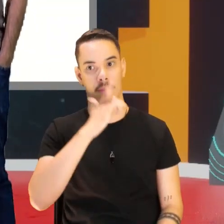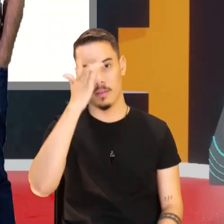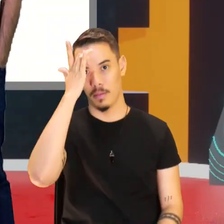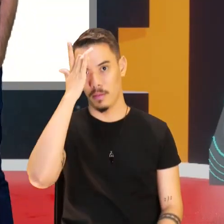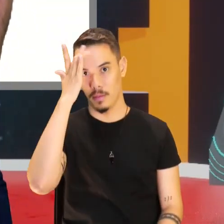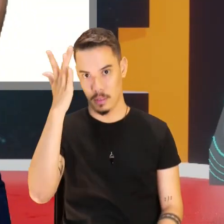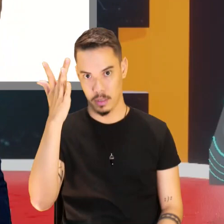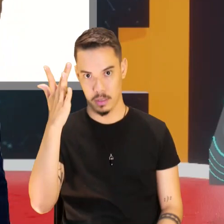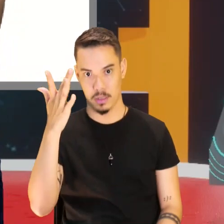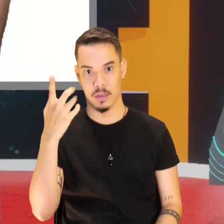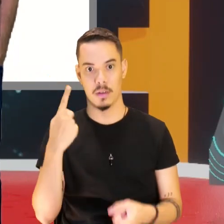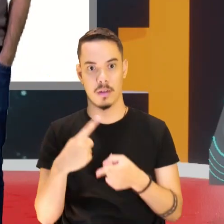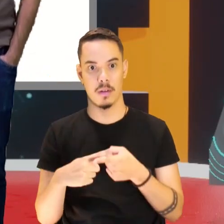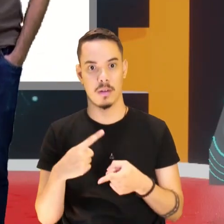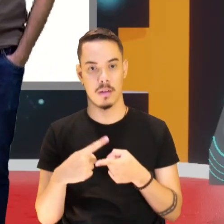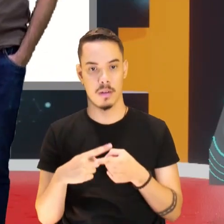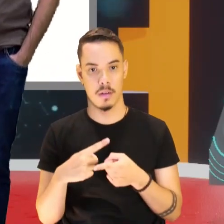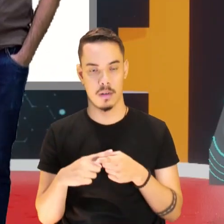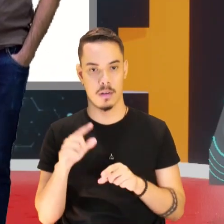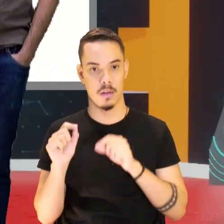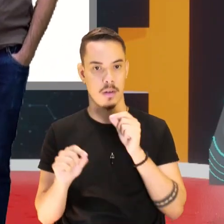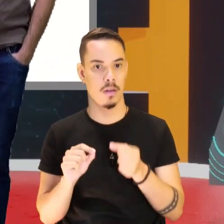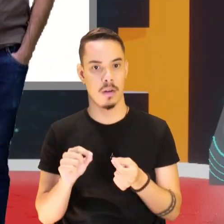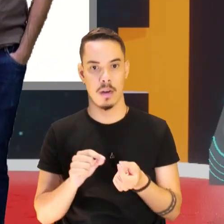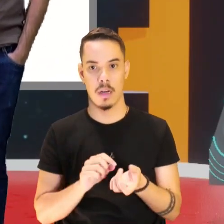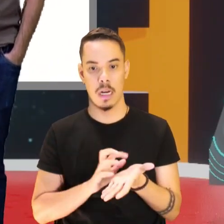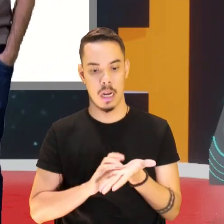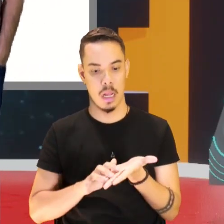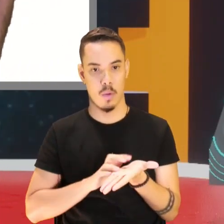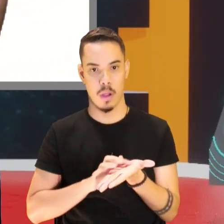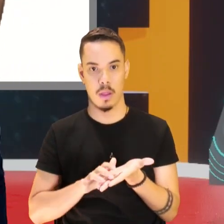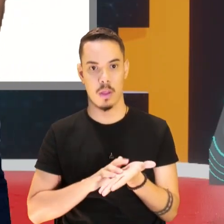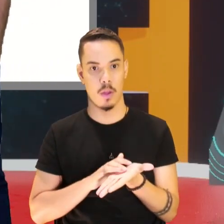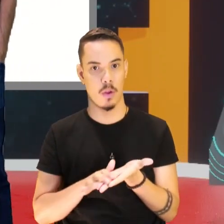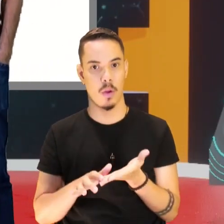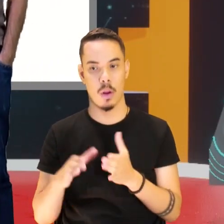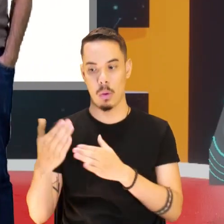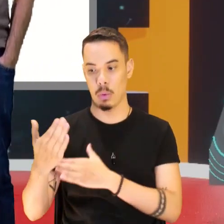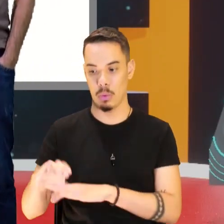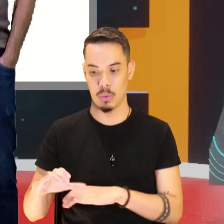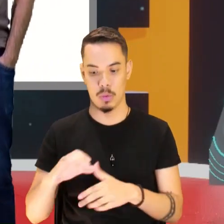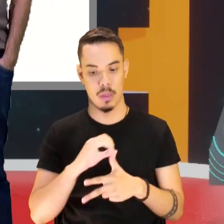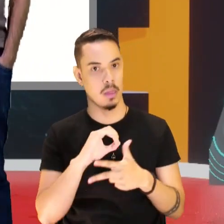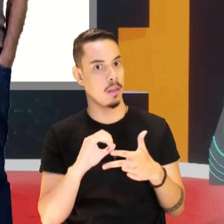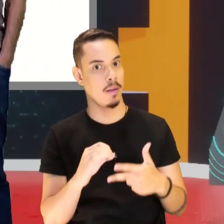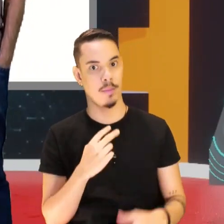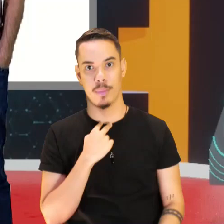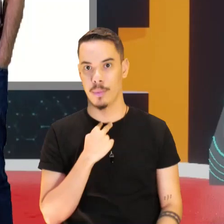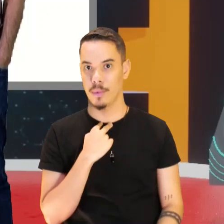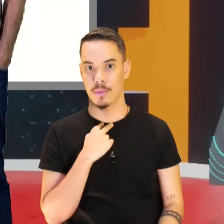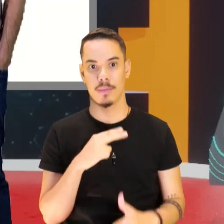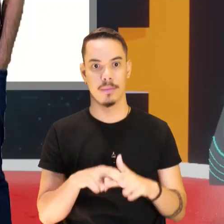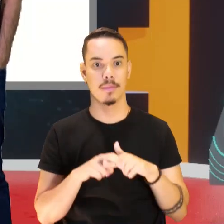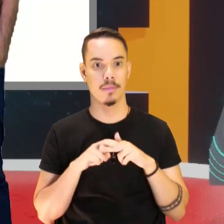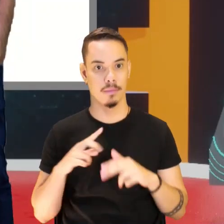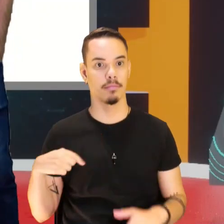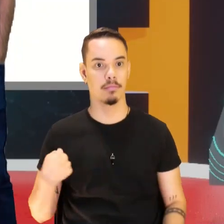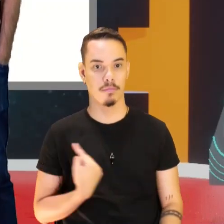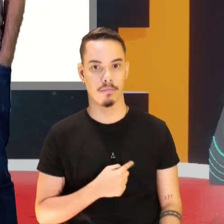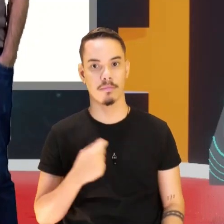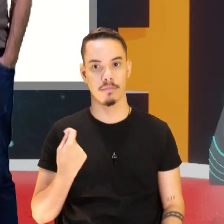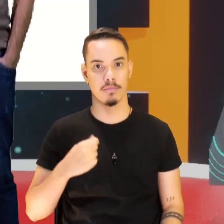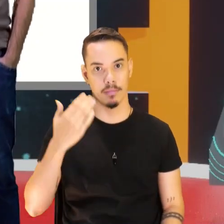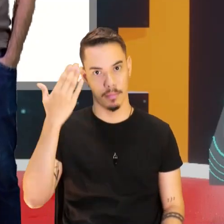vida até porque a gente não tem uso de calculadora nesses momentos né de concurso de ENEM de avaliação então a gente precisa desenrolar